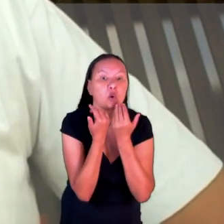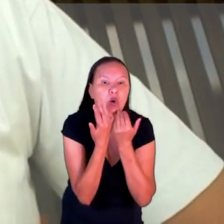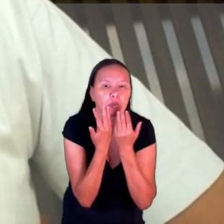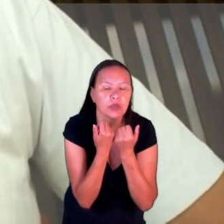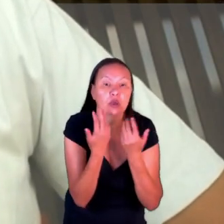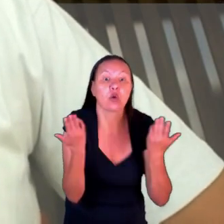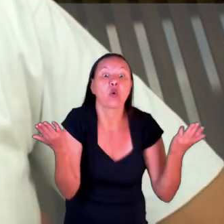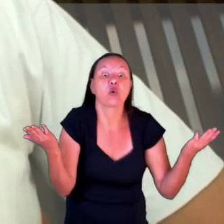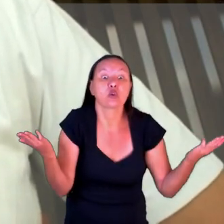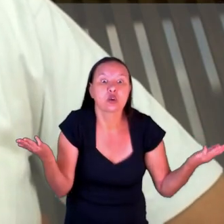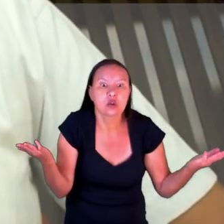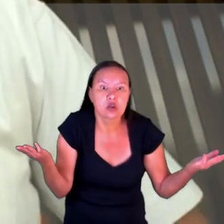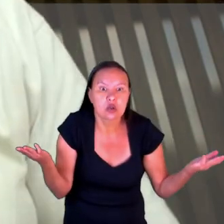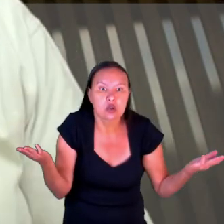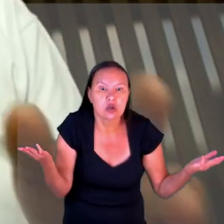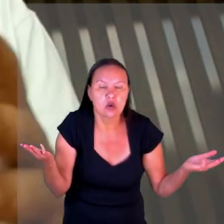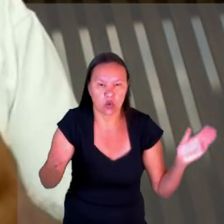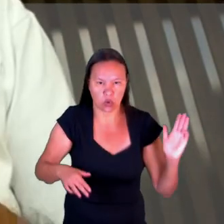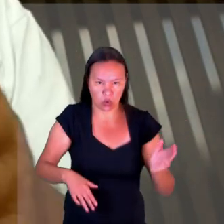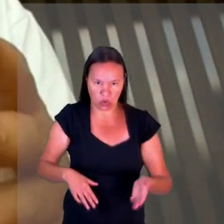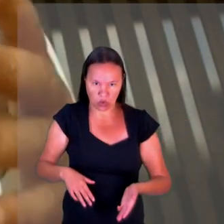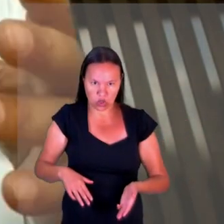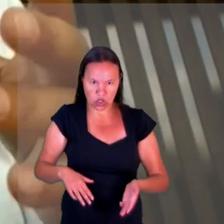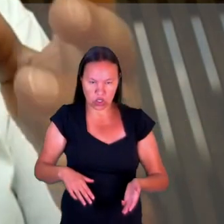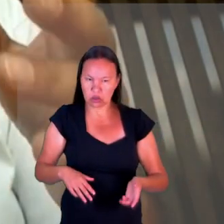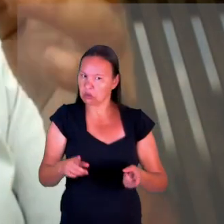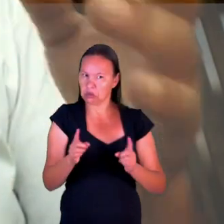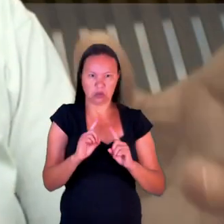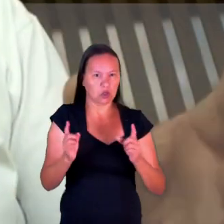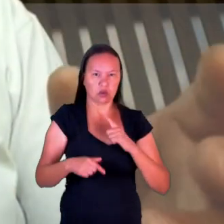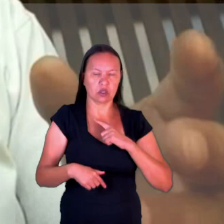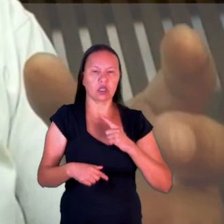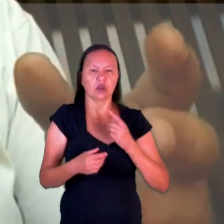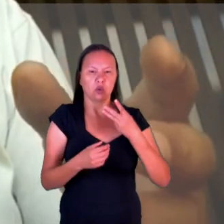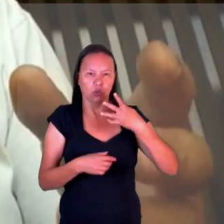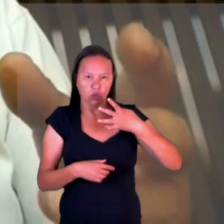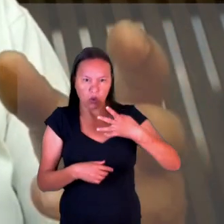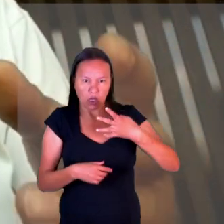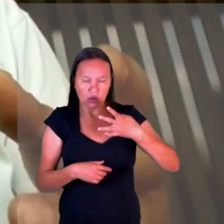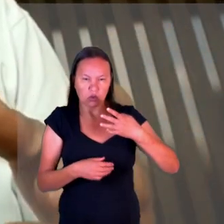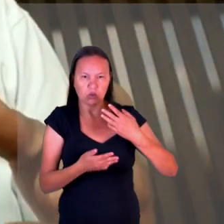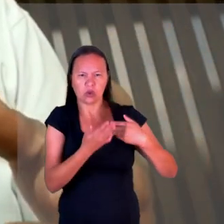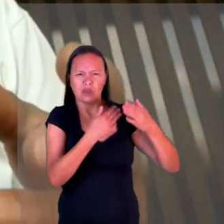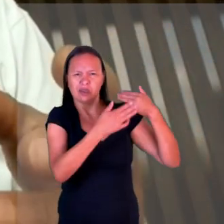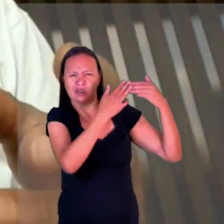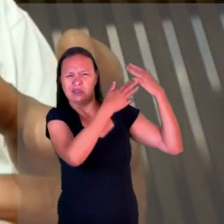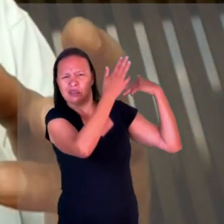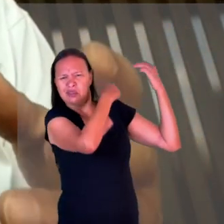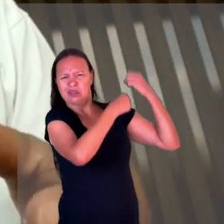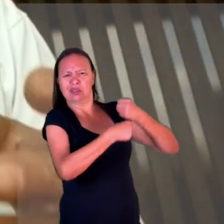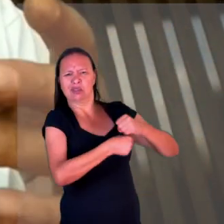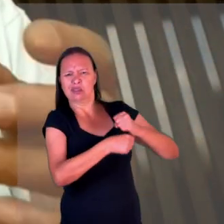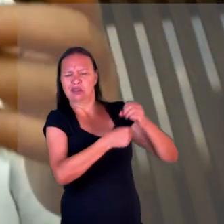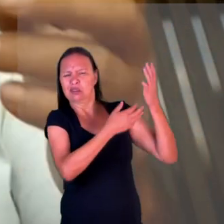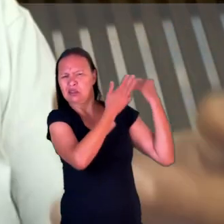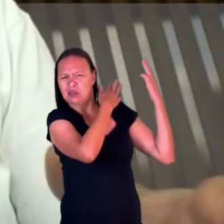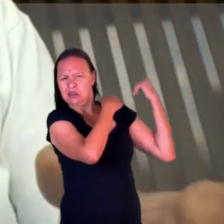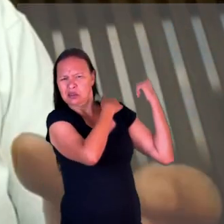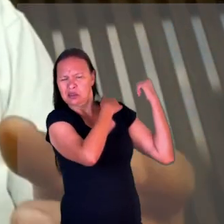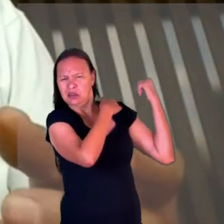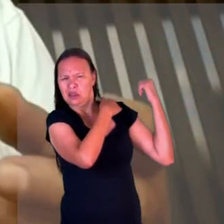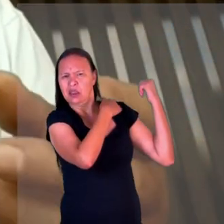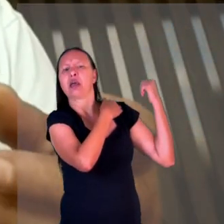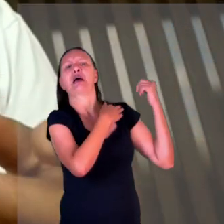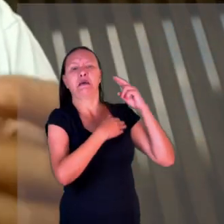alimentado eh hoje nem tanto mas há 3S 4 anos atrás era muito era muito possível eu ver